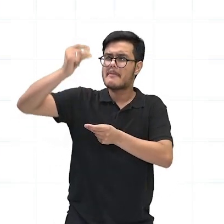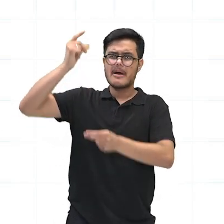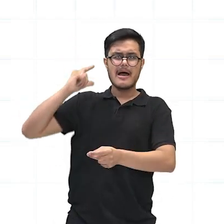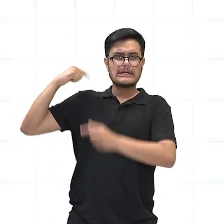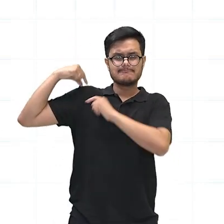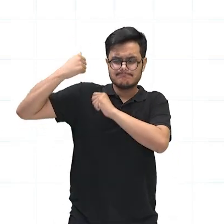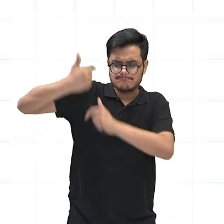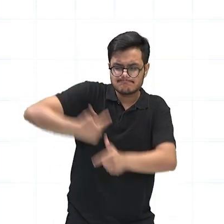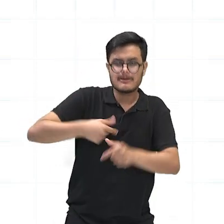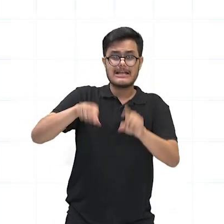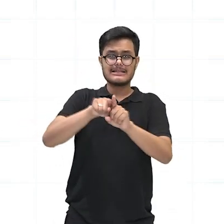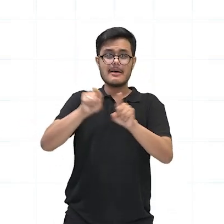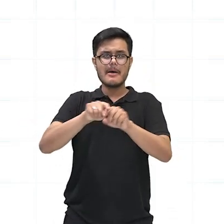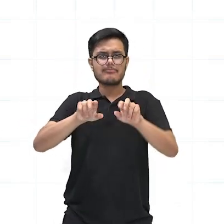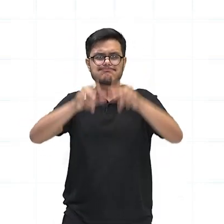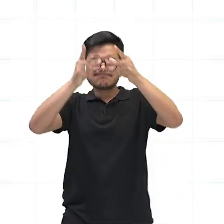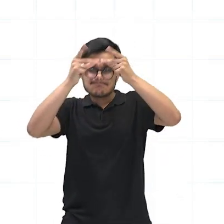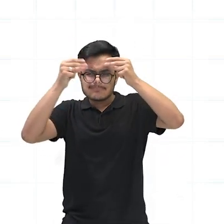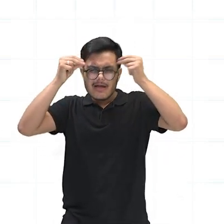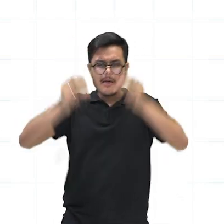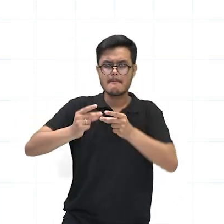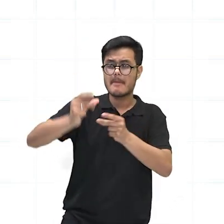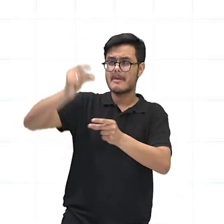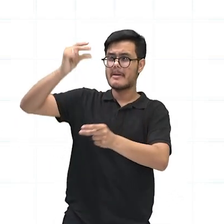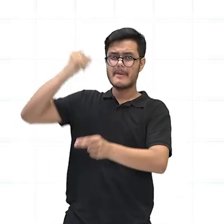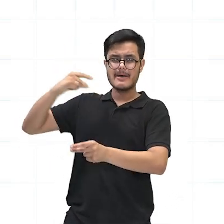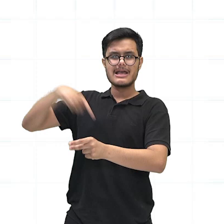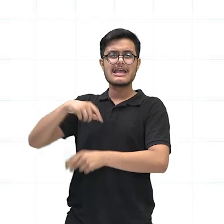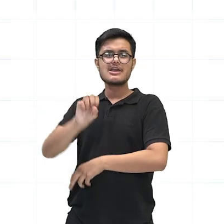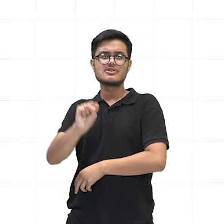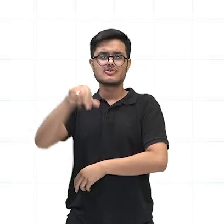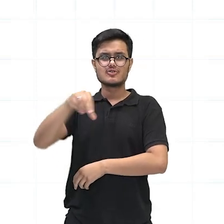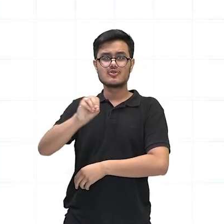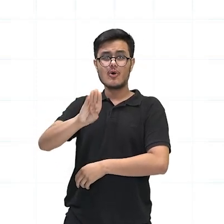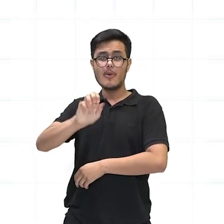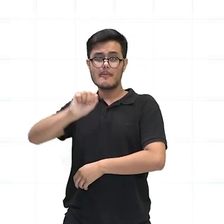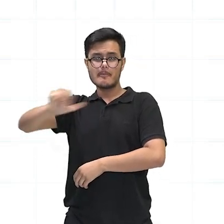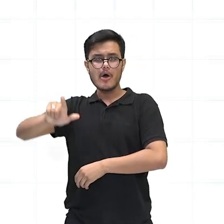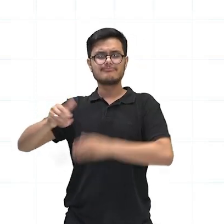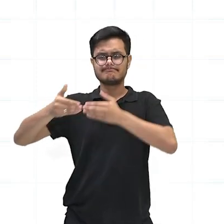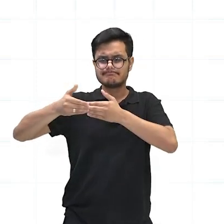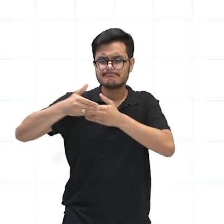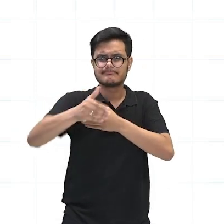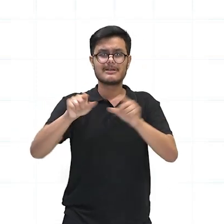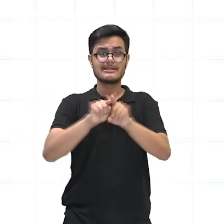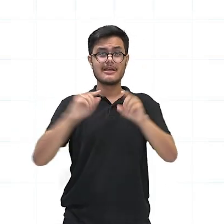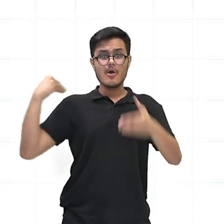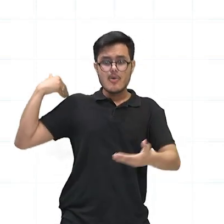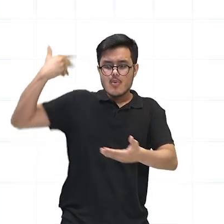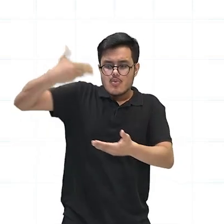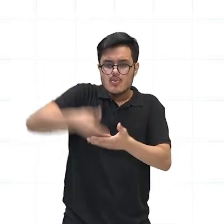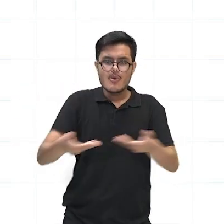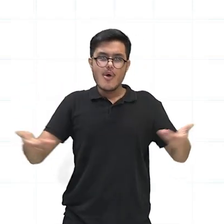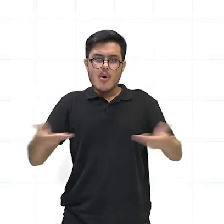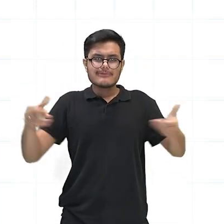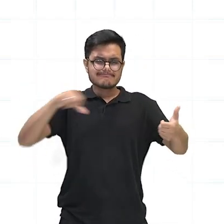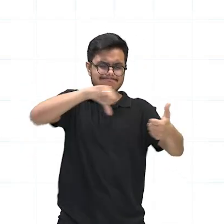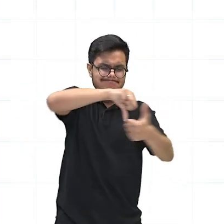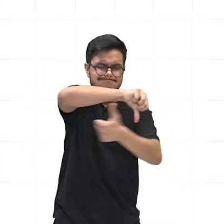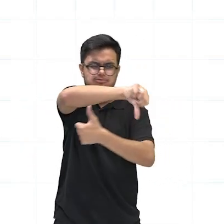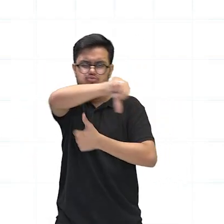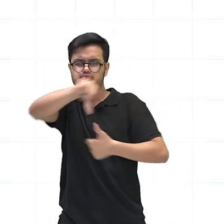época medieval, o Stowball, tá? E desde lá até os dias de hoje, ele sofreu